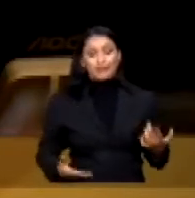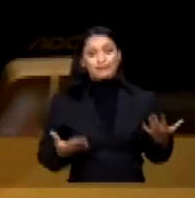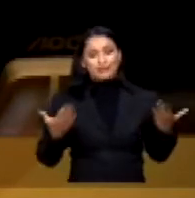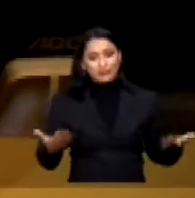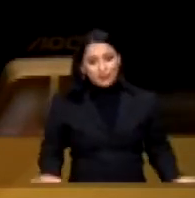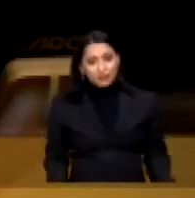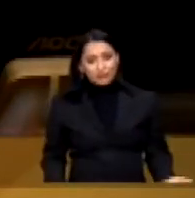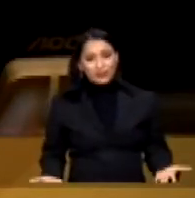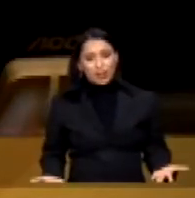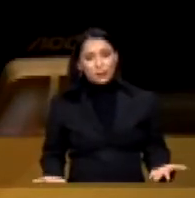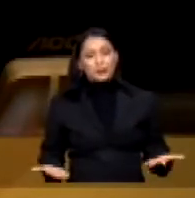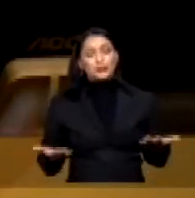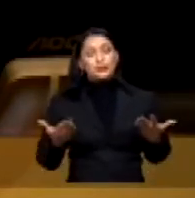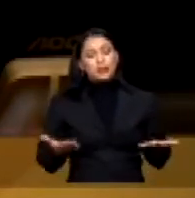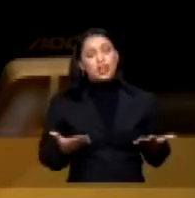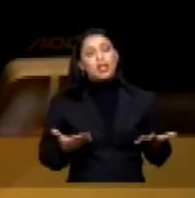caso